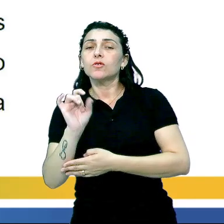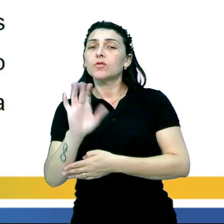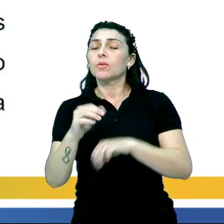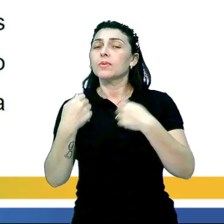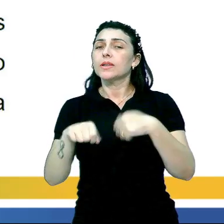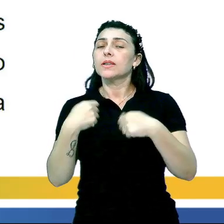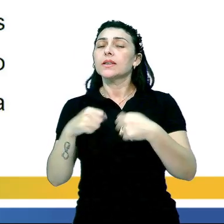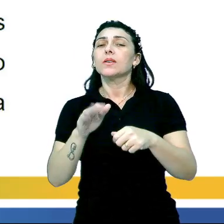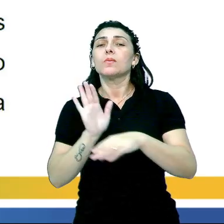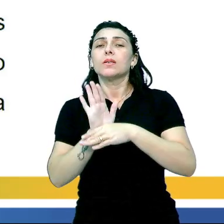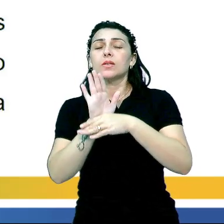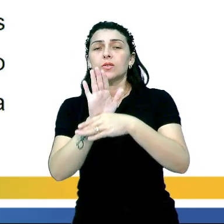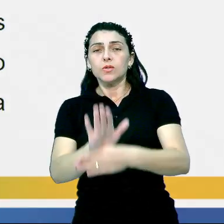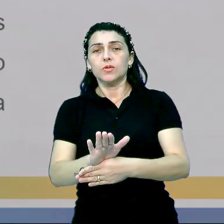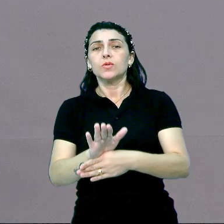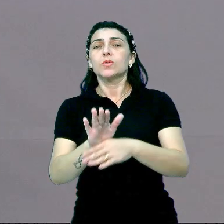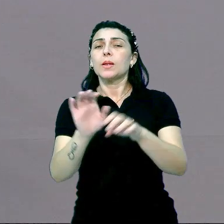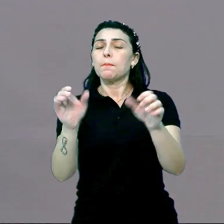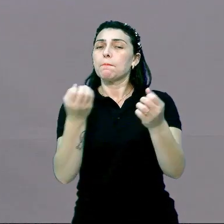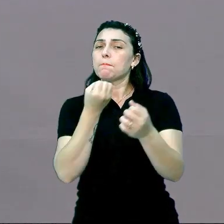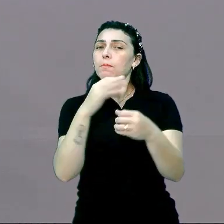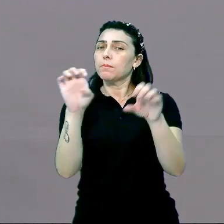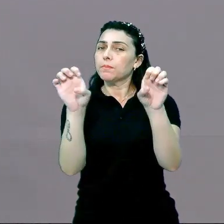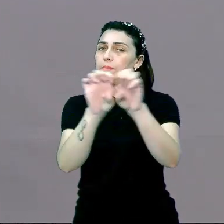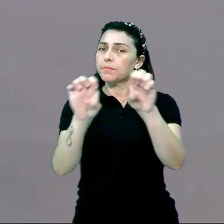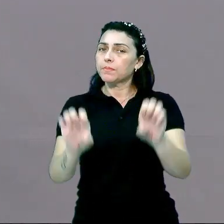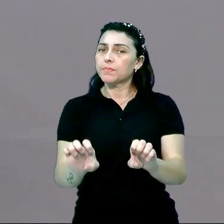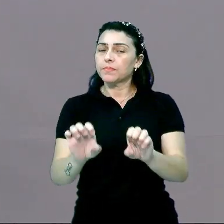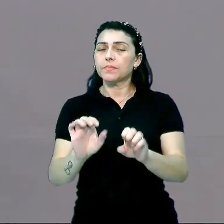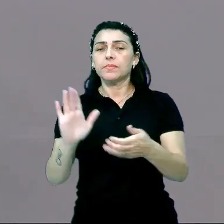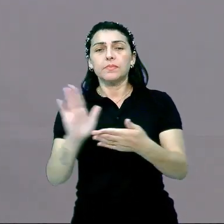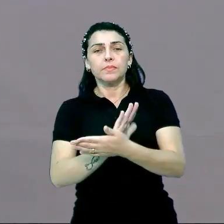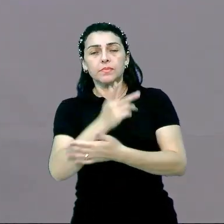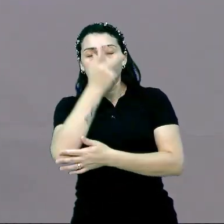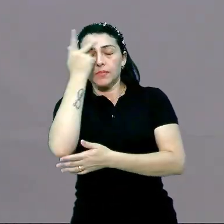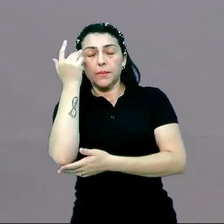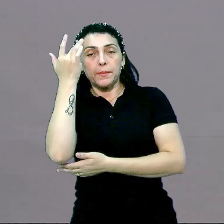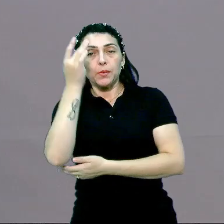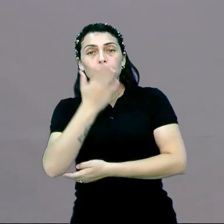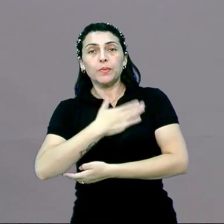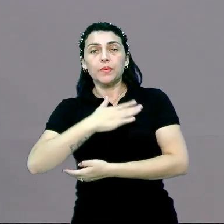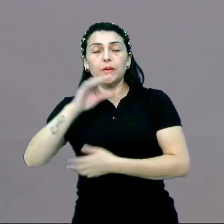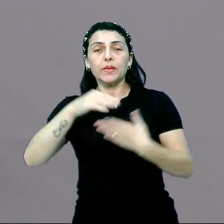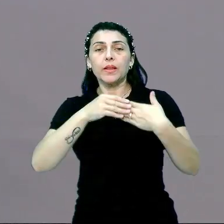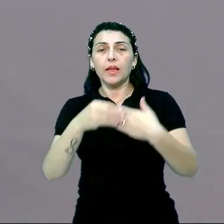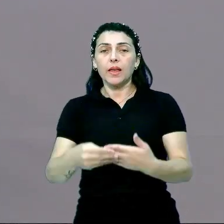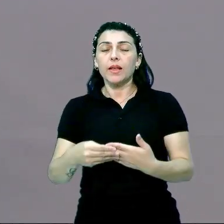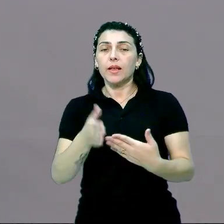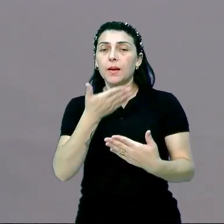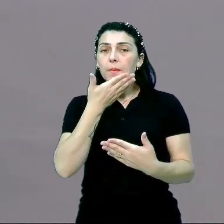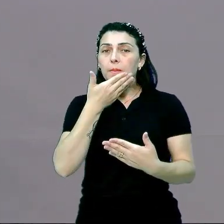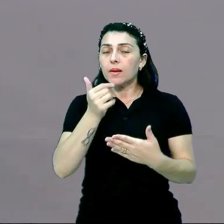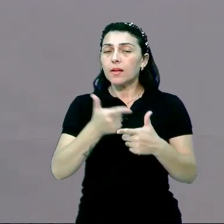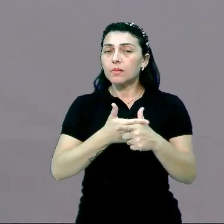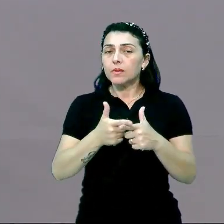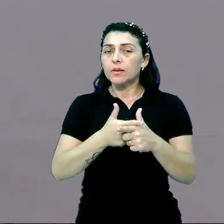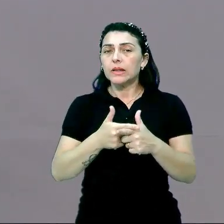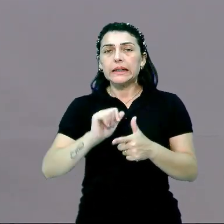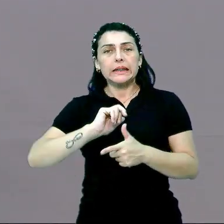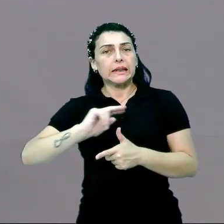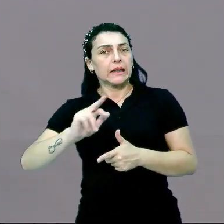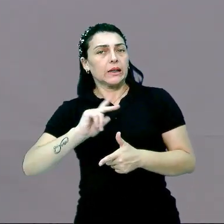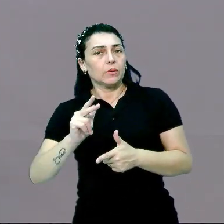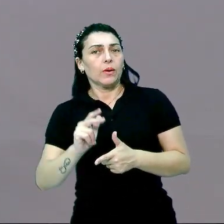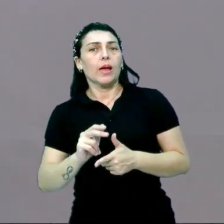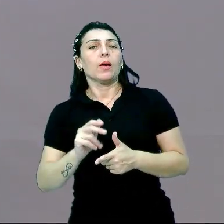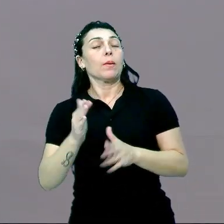uma intervenção bem estruturada. E aí, às vezes, a pessoa diz assim, meu Deus, eu tenho que trazer uma solução para o problema. Não é uma